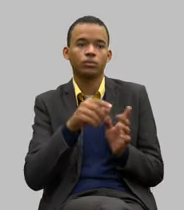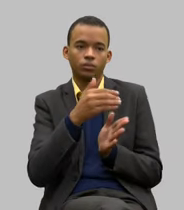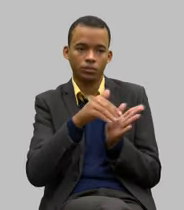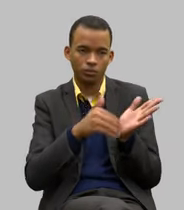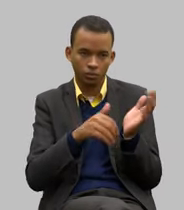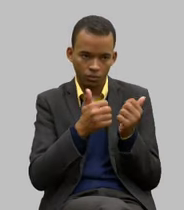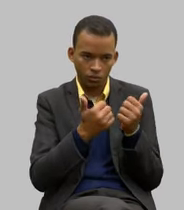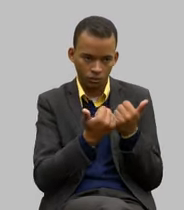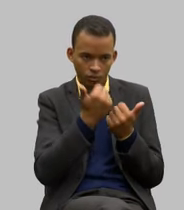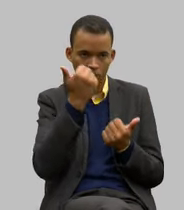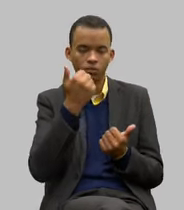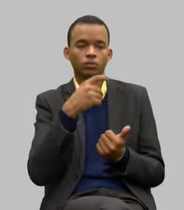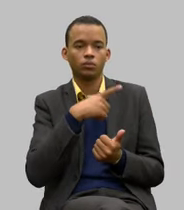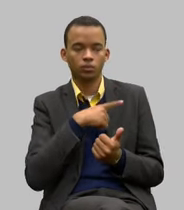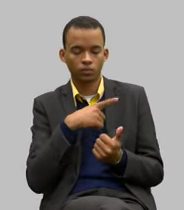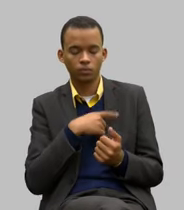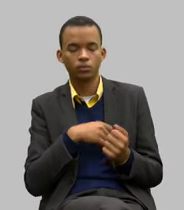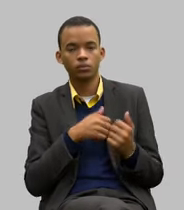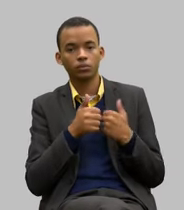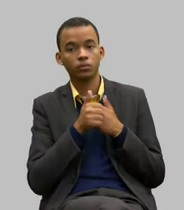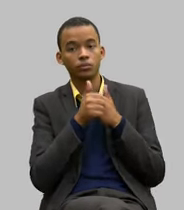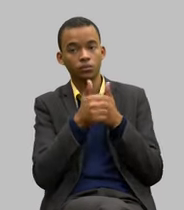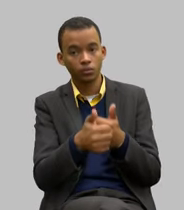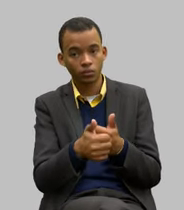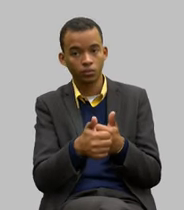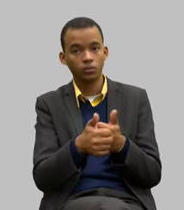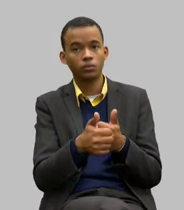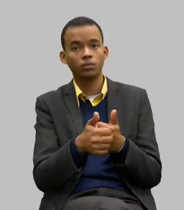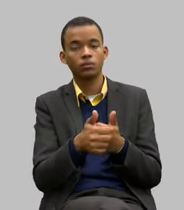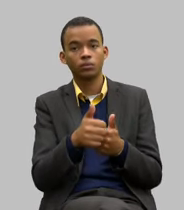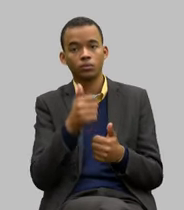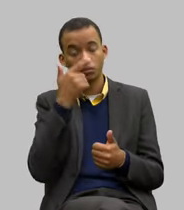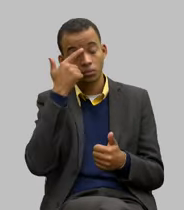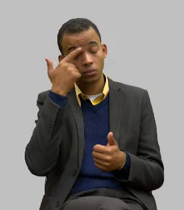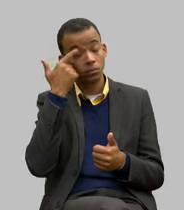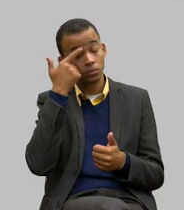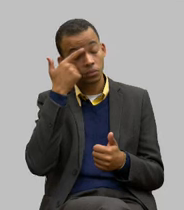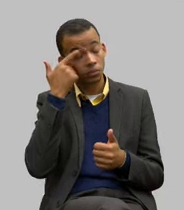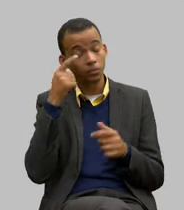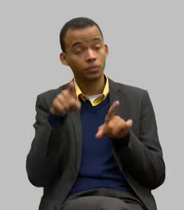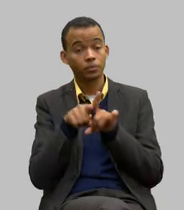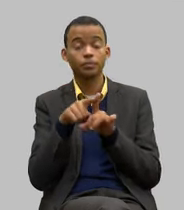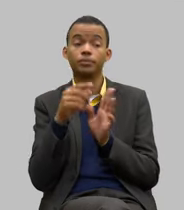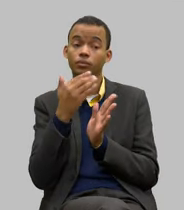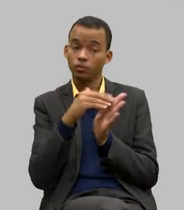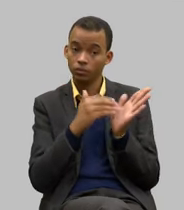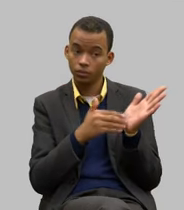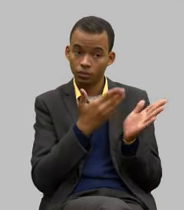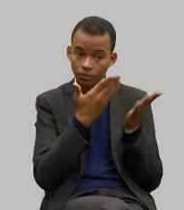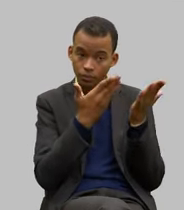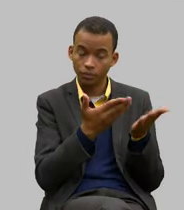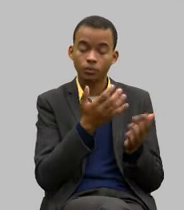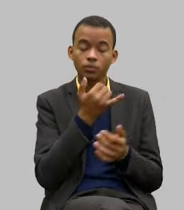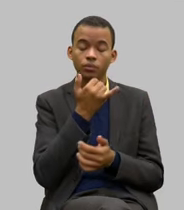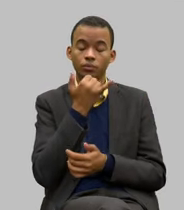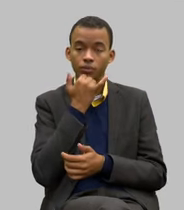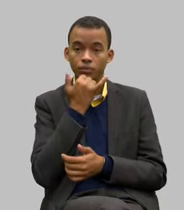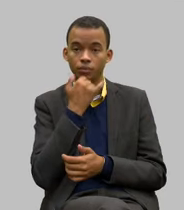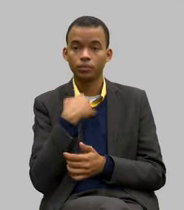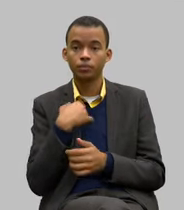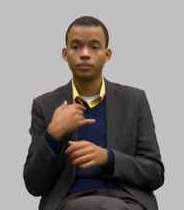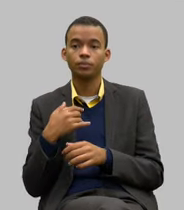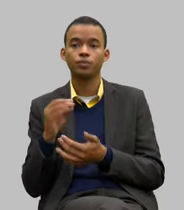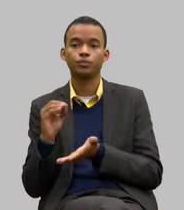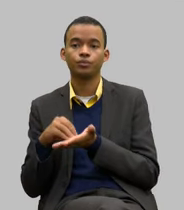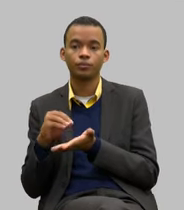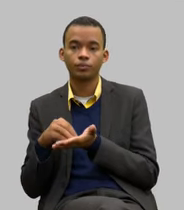né e o chefe do DM eh inclusive secretário me permita aqui foi um uma falha acho que talvez a